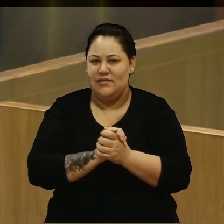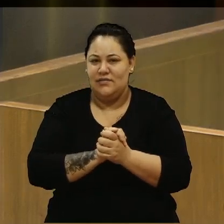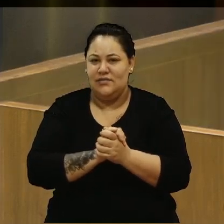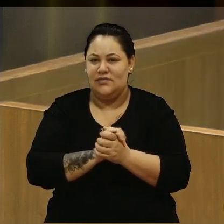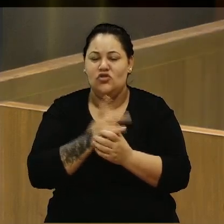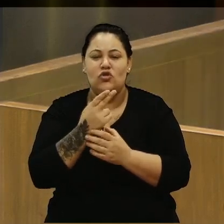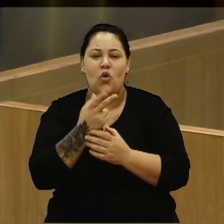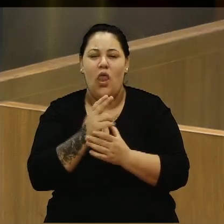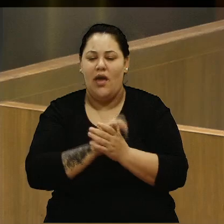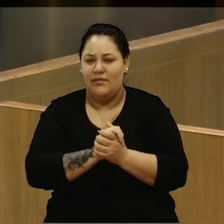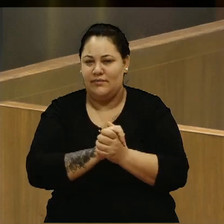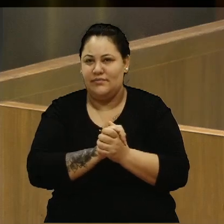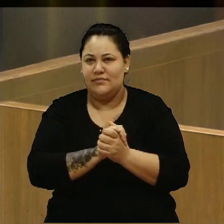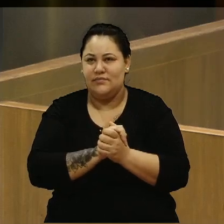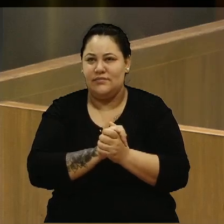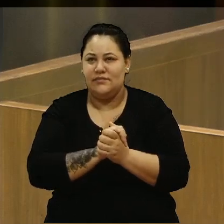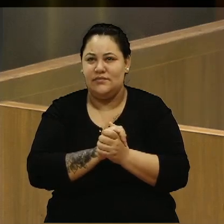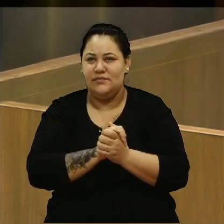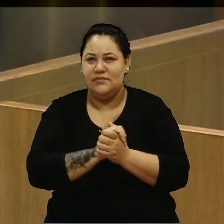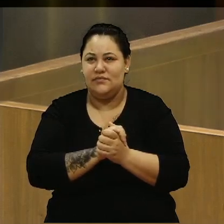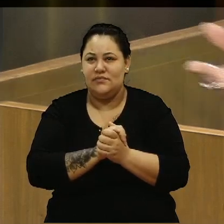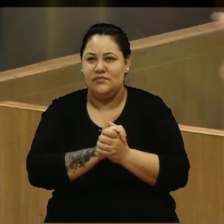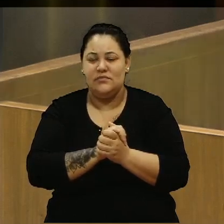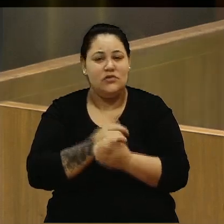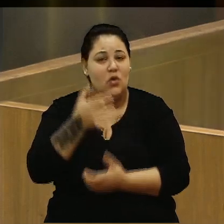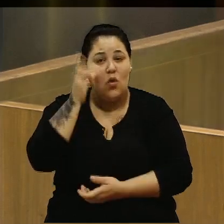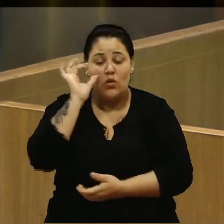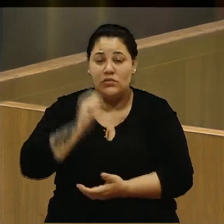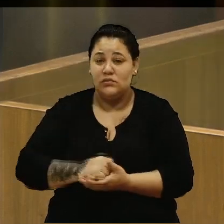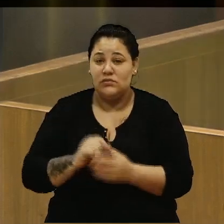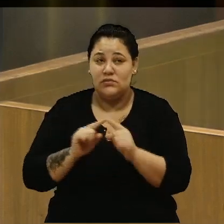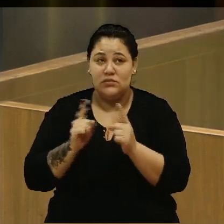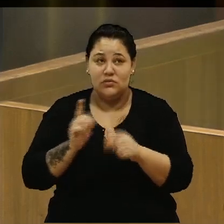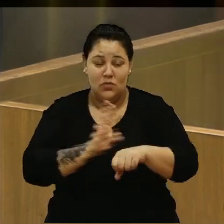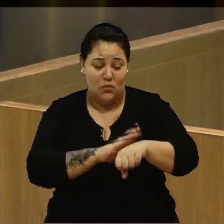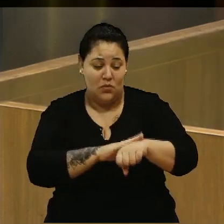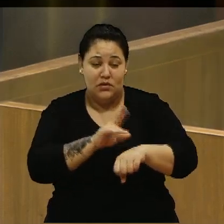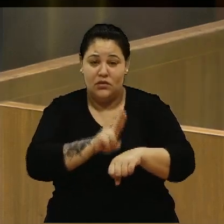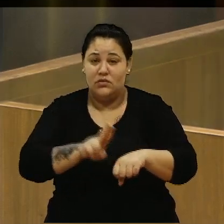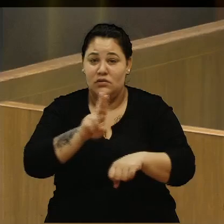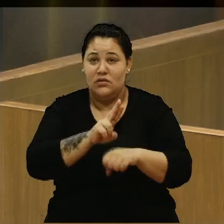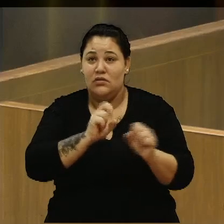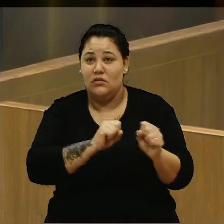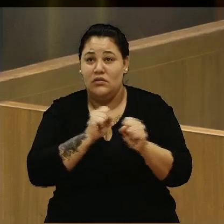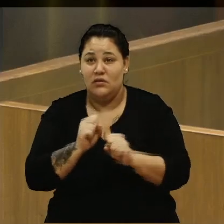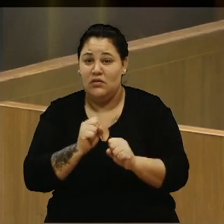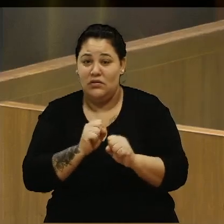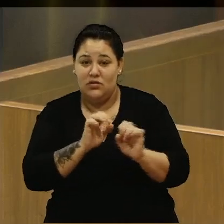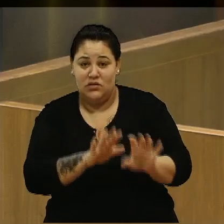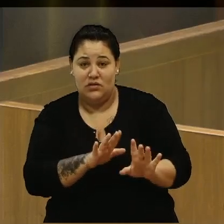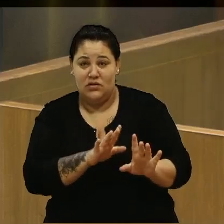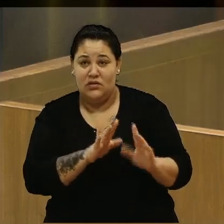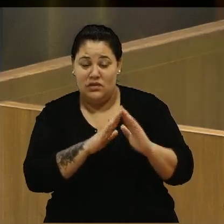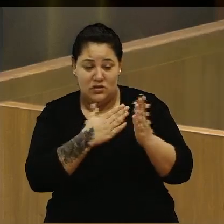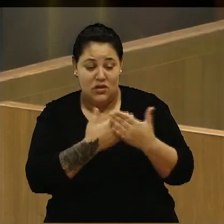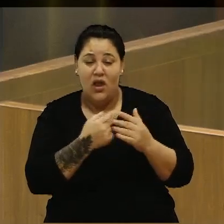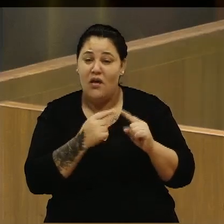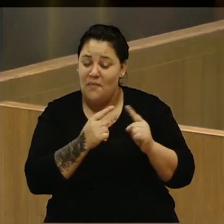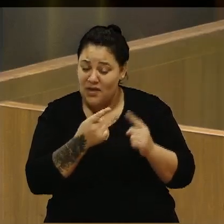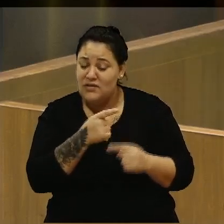tesoura. Ontem eu estava, mas enquanto ele está usando, pode deixar na escola, mas ele vai usar. Ontem eu estava